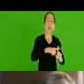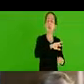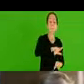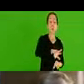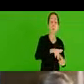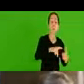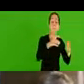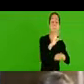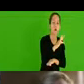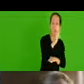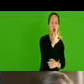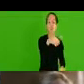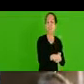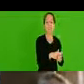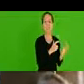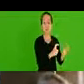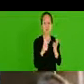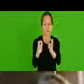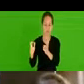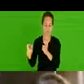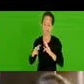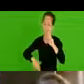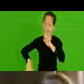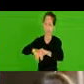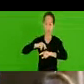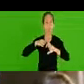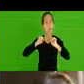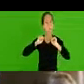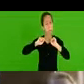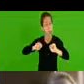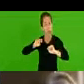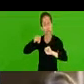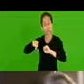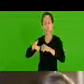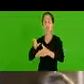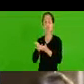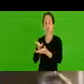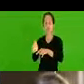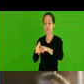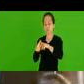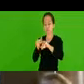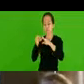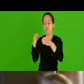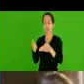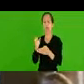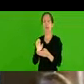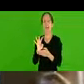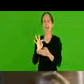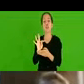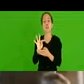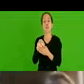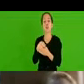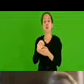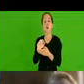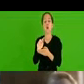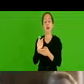E aí eu posso juntar, sim, estudo de caso etnográfico. Eu posso realizar, como eu falei anteriormente, pode passar, eu posso realizar o estudo